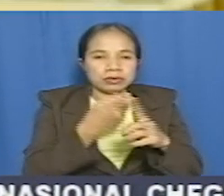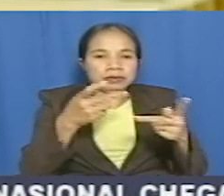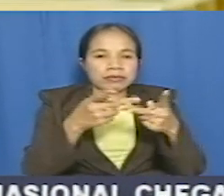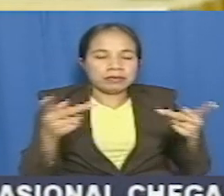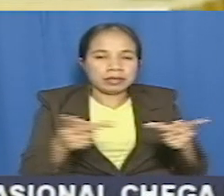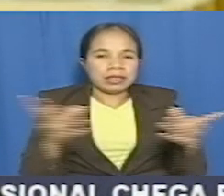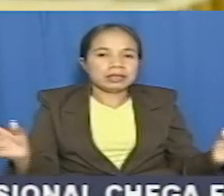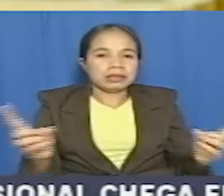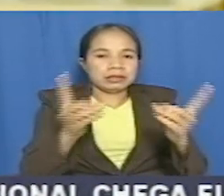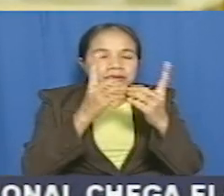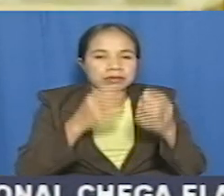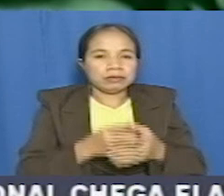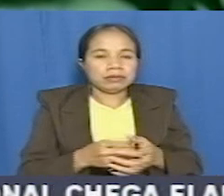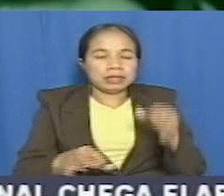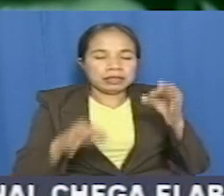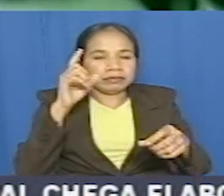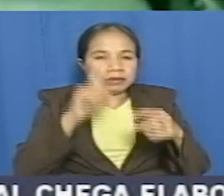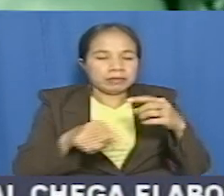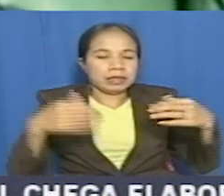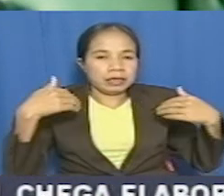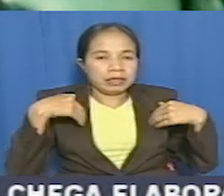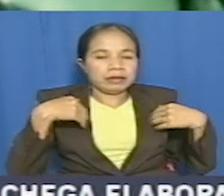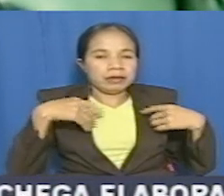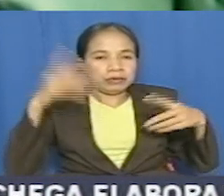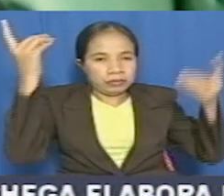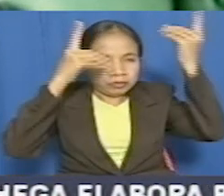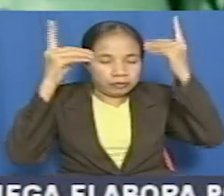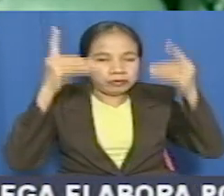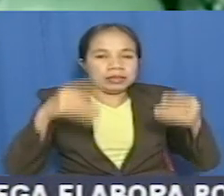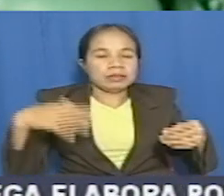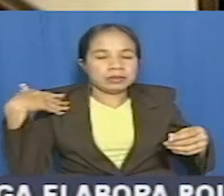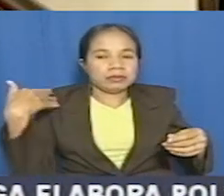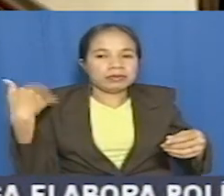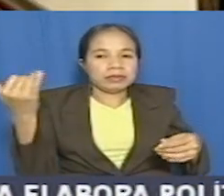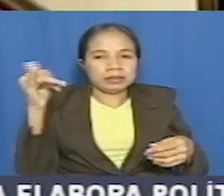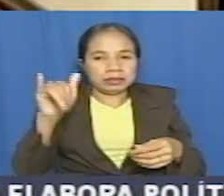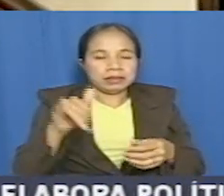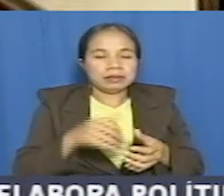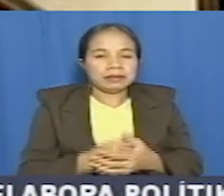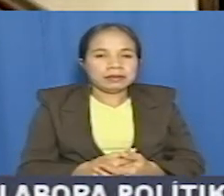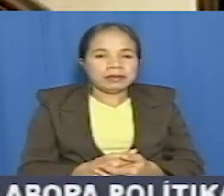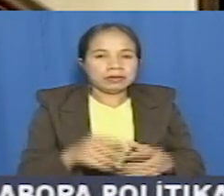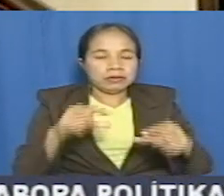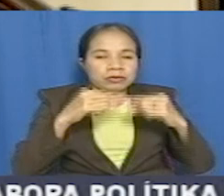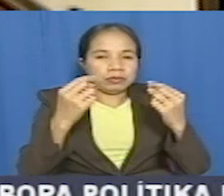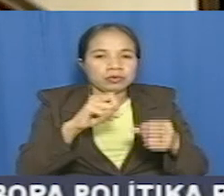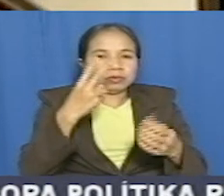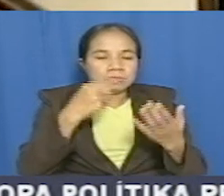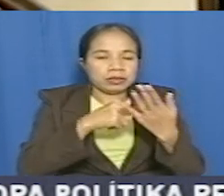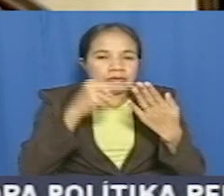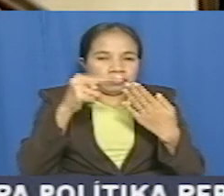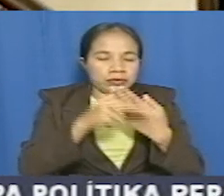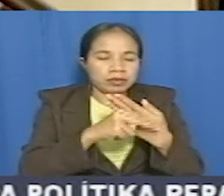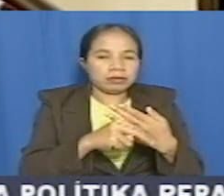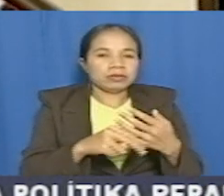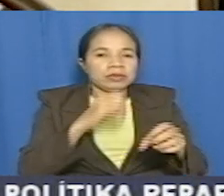fatin acontecimento. Nune, la bele ramoso confusão, baseira São Fonsira. Comitê 12 de novembro tinha né